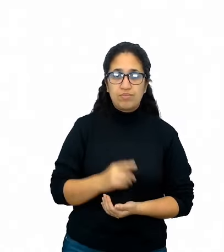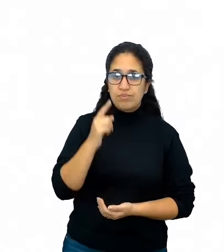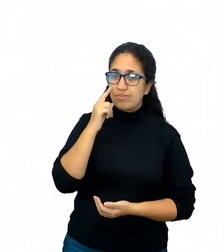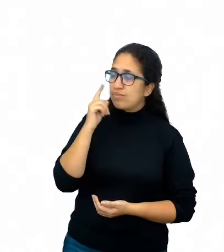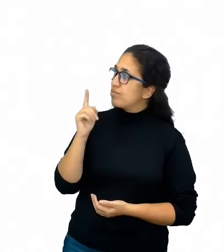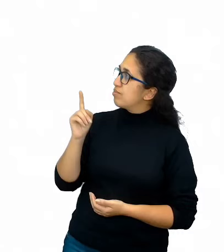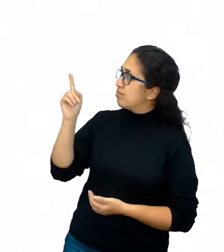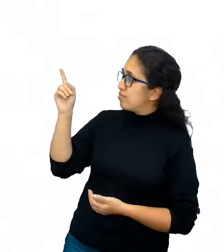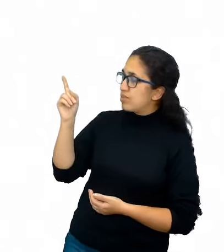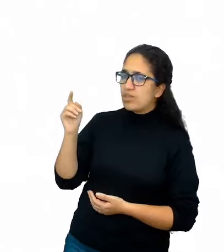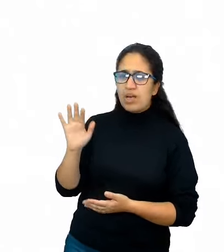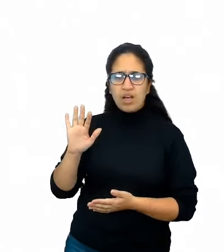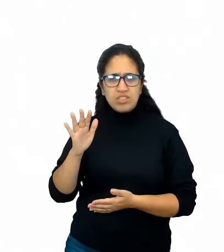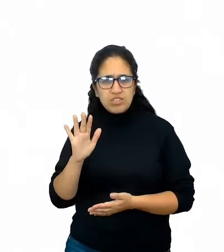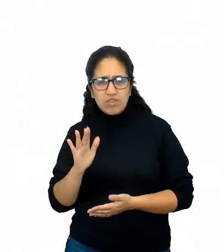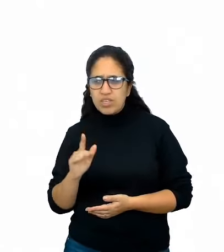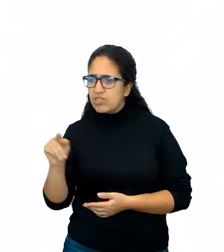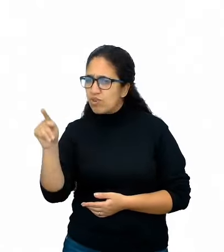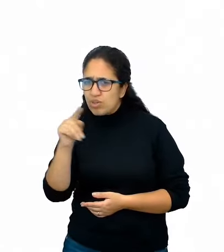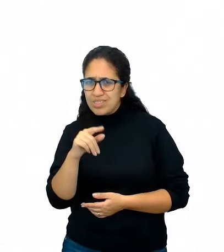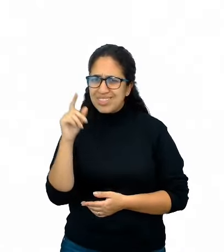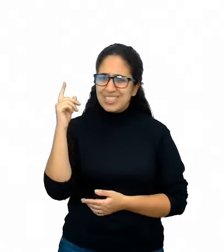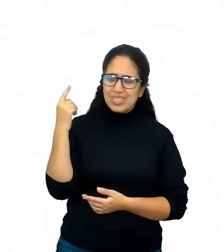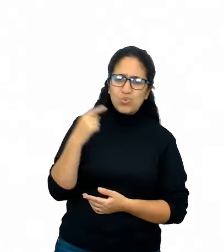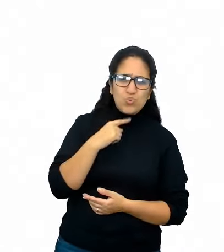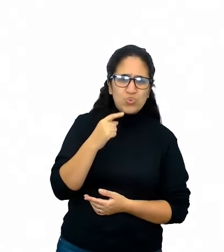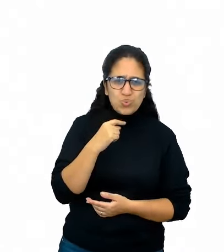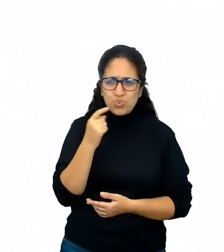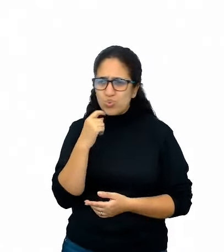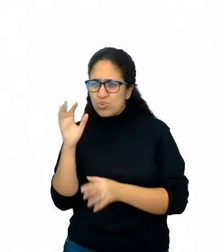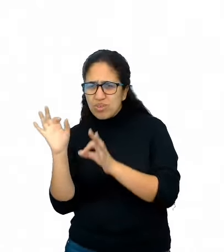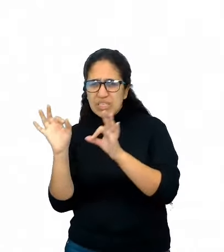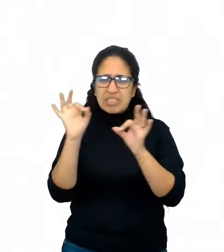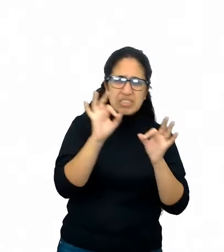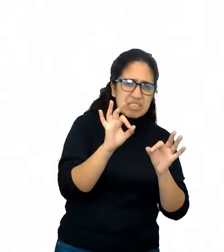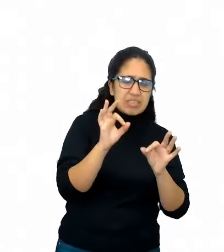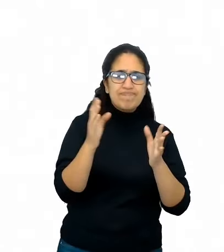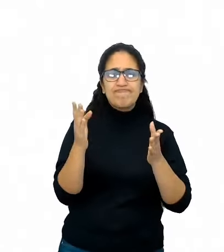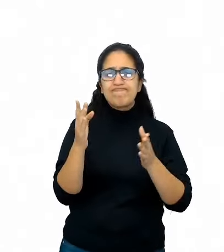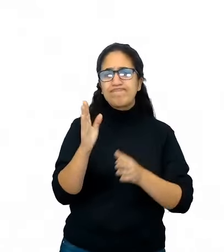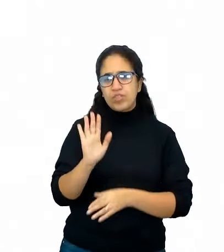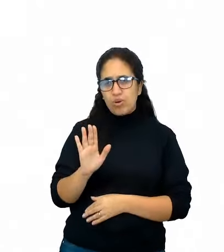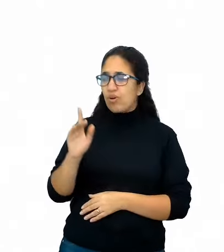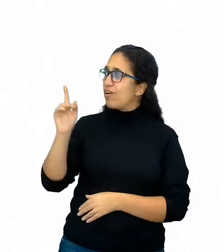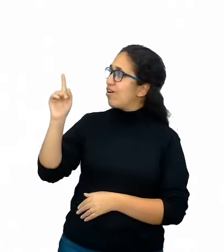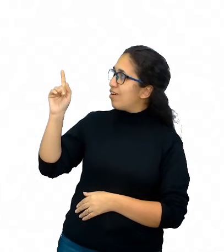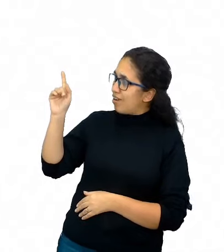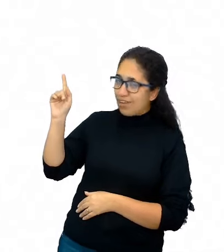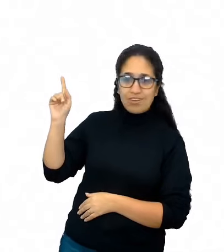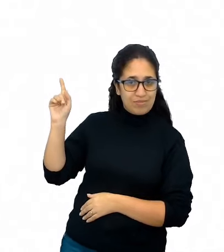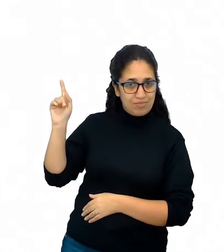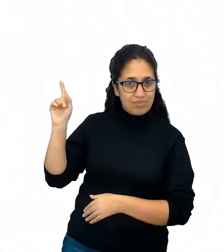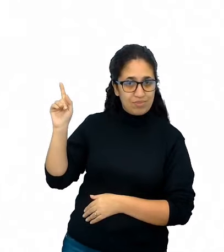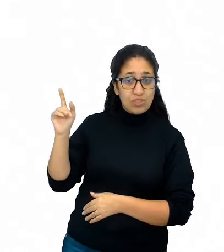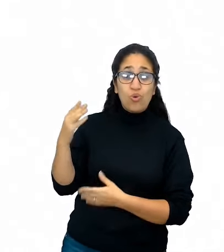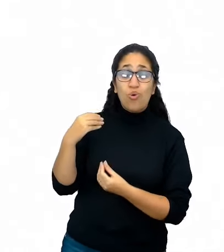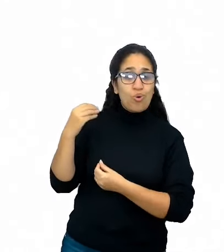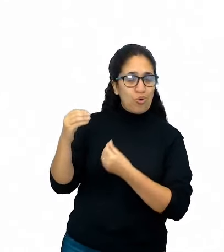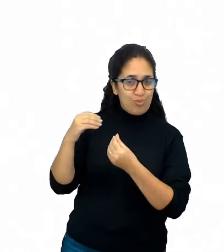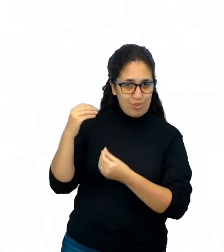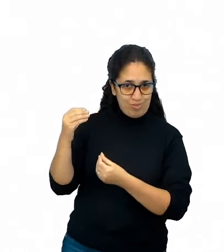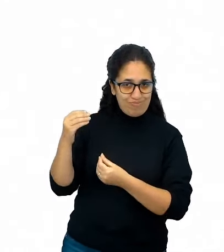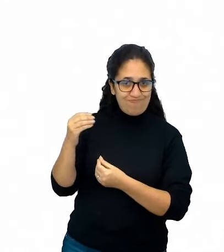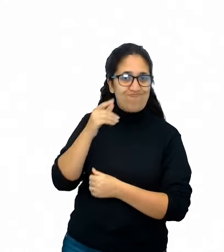Caso algum professor tenha dificuldades para acessar as gravações das formações, apresentamos, né, o caminho